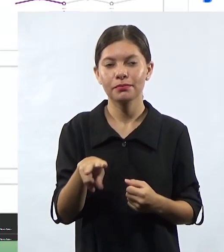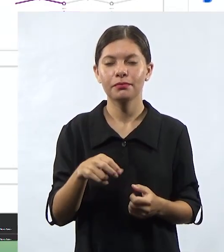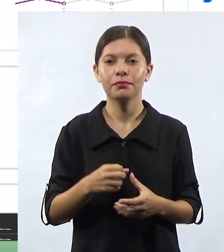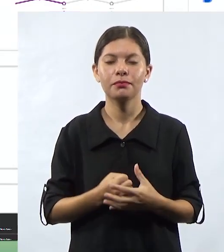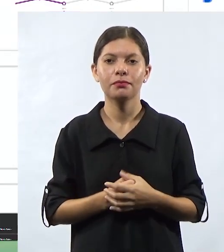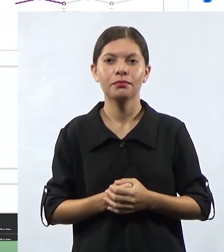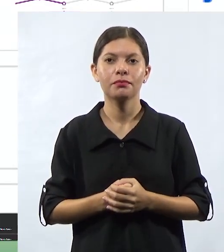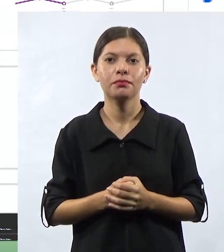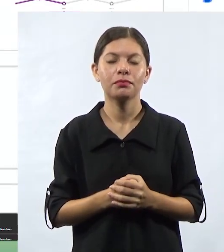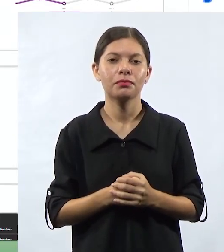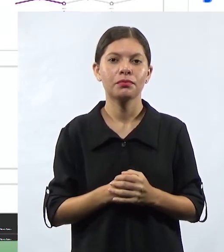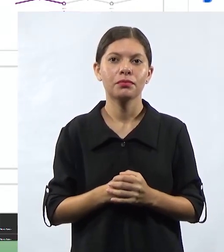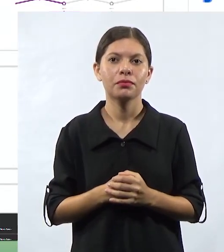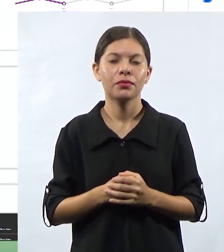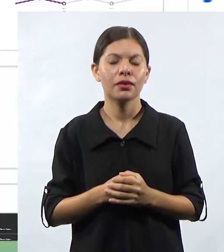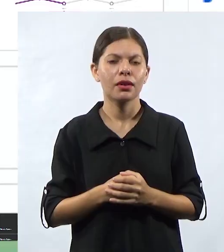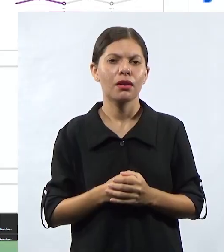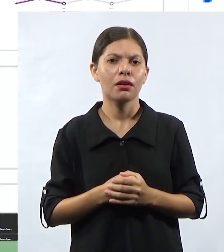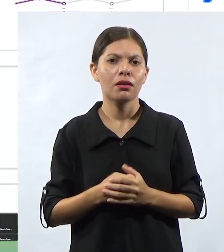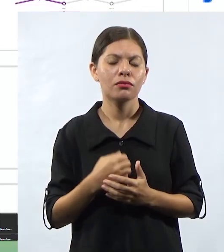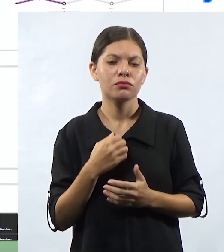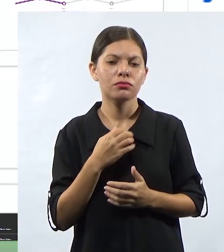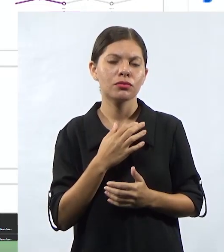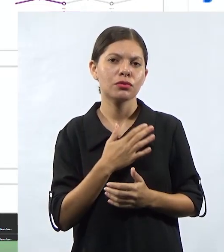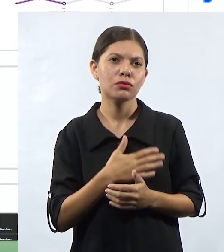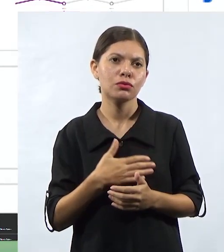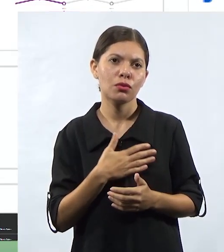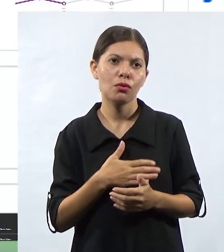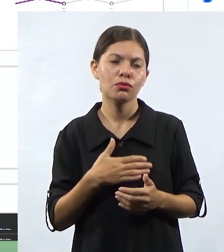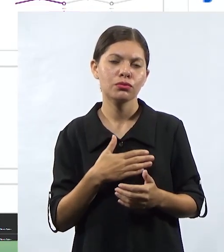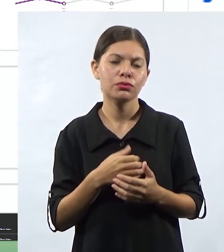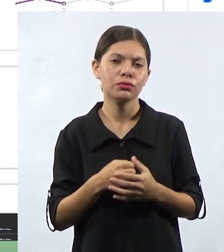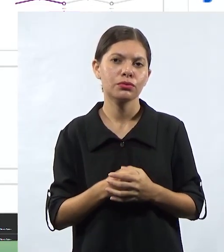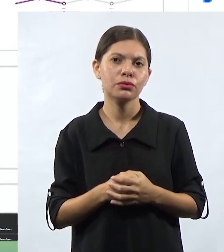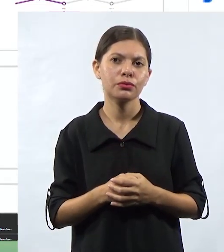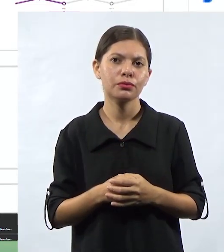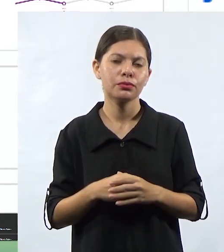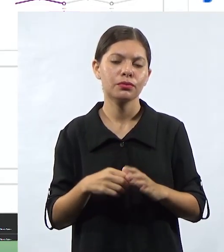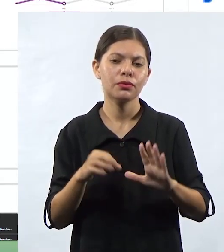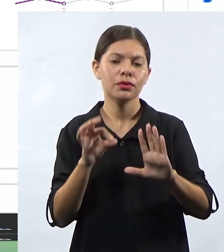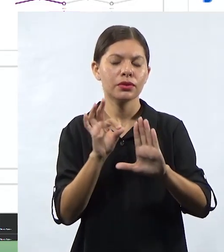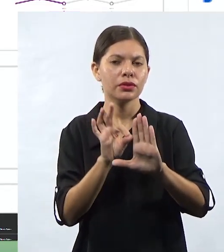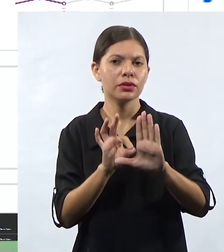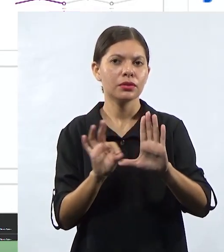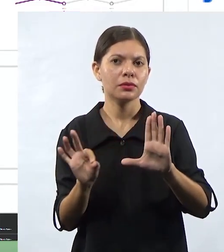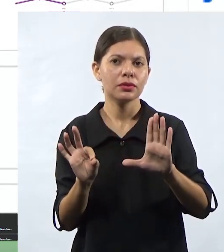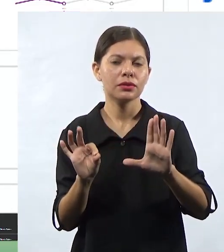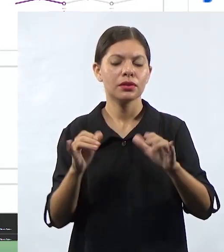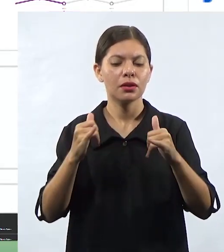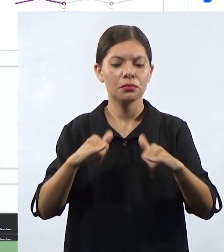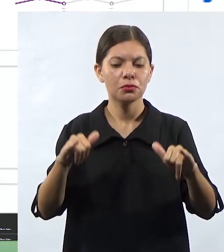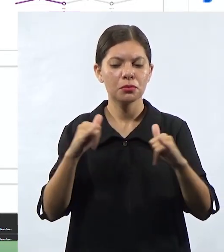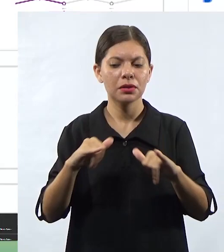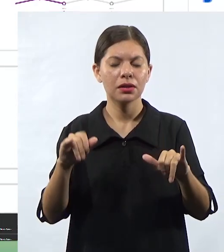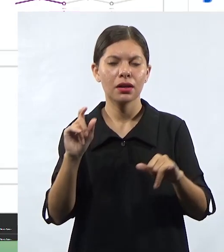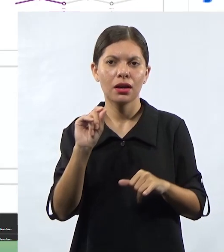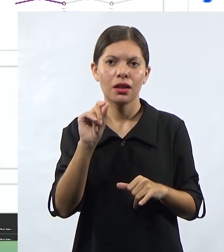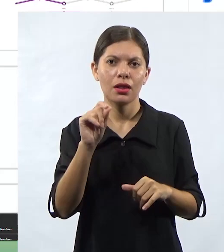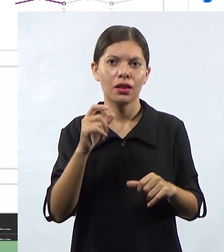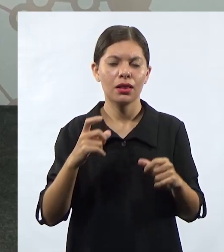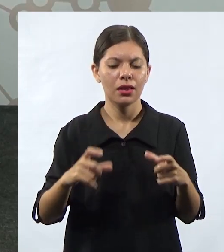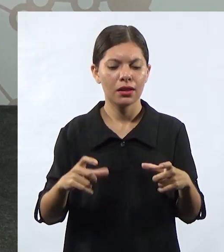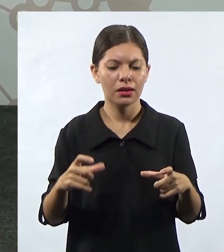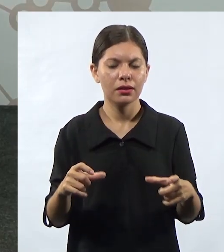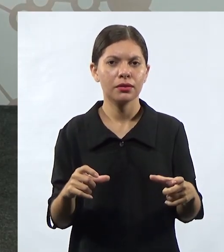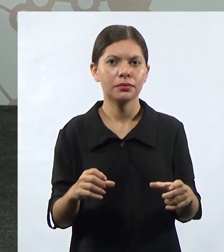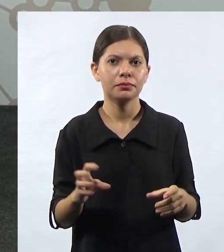aí Aí aqui é uma questão de gosto, uma questão de organização. Diagramação também, onde que você vai publicar isso, né? Às vezes